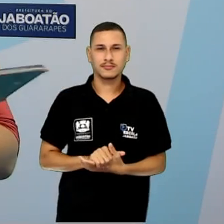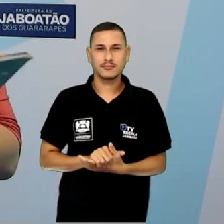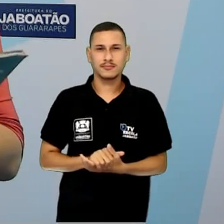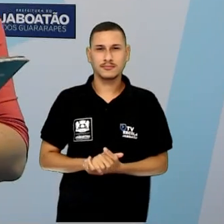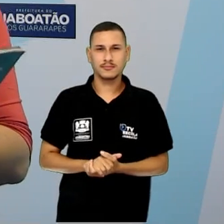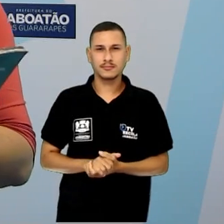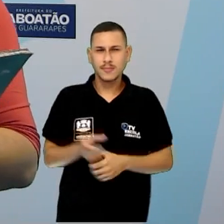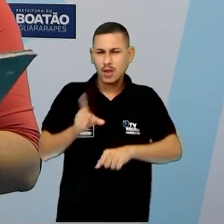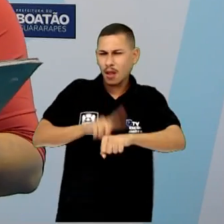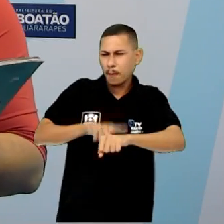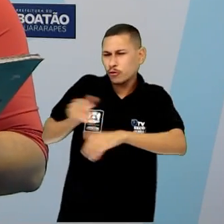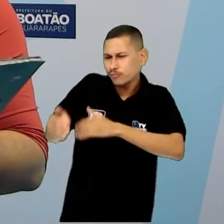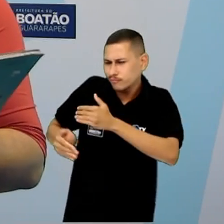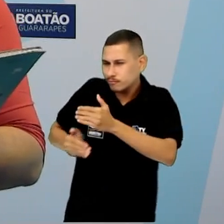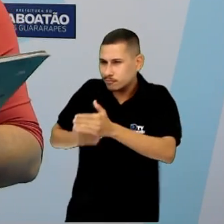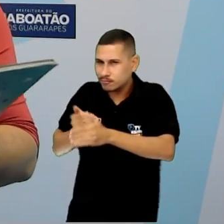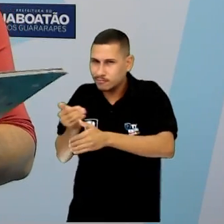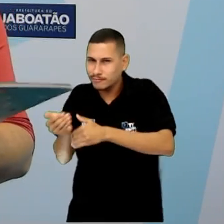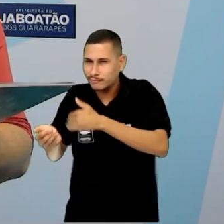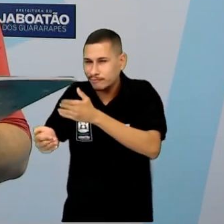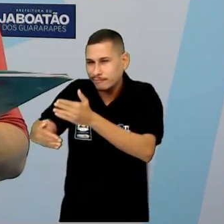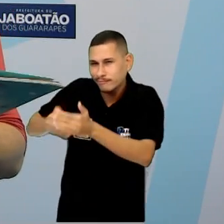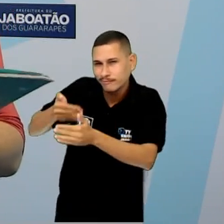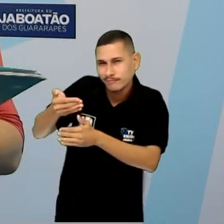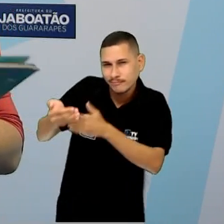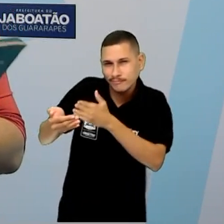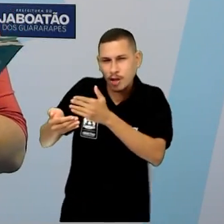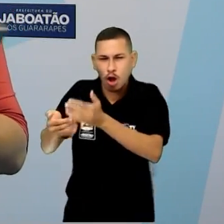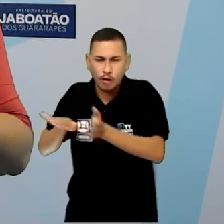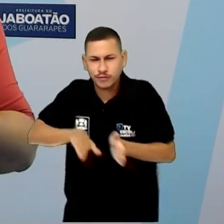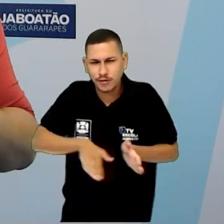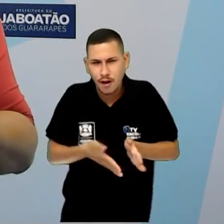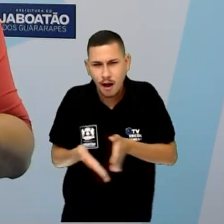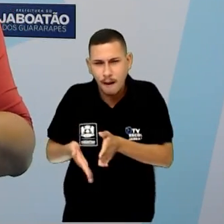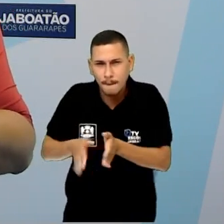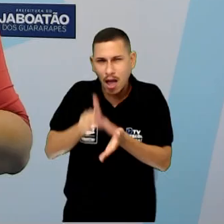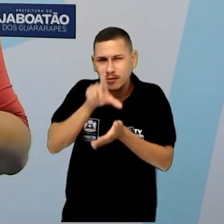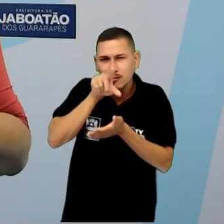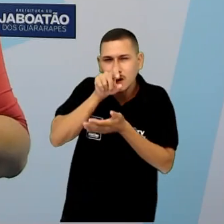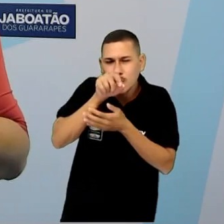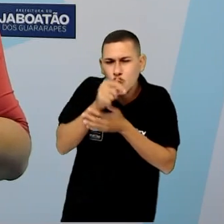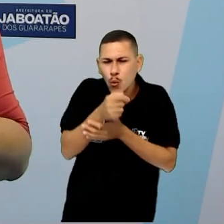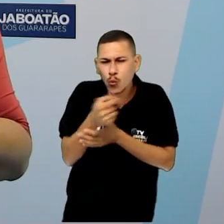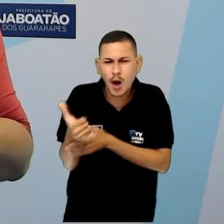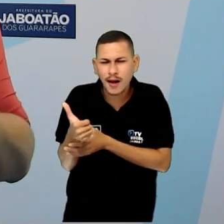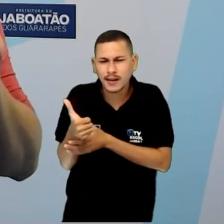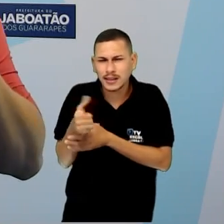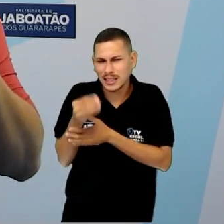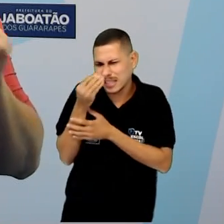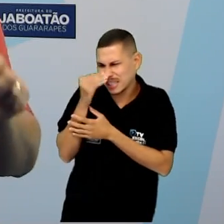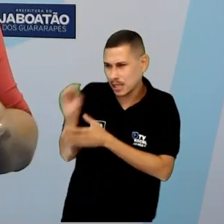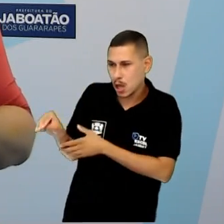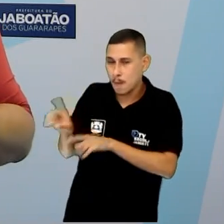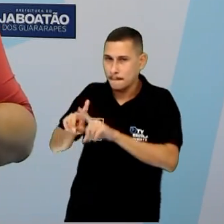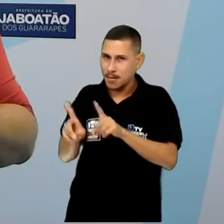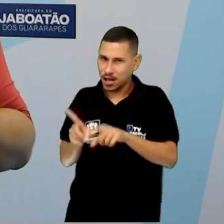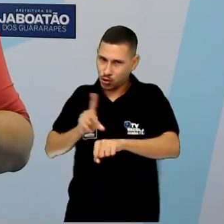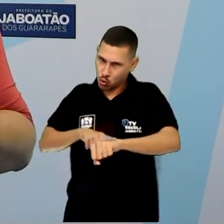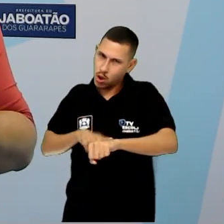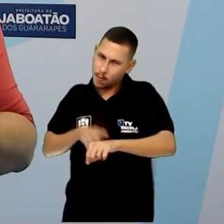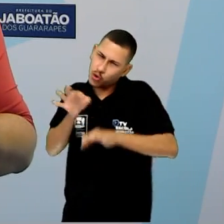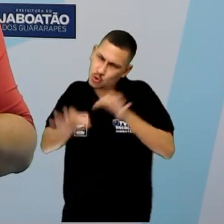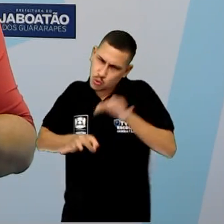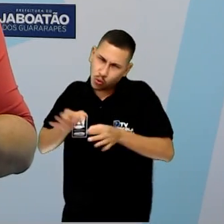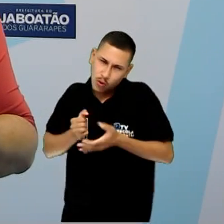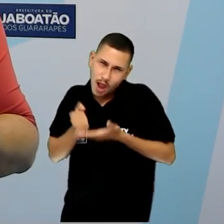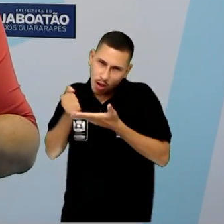O tempo passou como passa em todo lugar. No meio do caminho, ela quase desistiu, mas o tempo foi justo e ajudou. O colibri